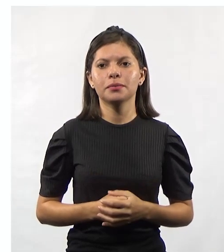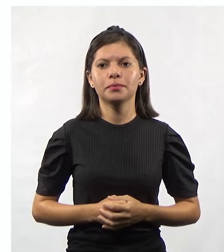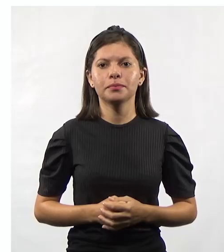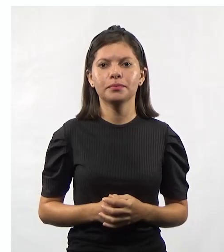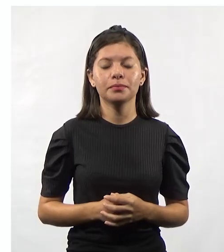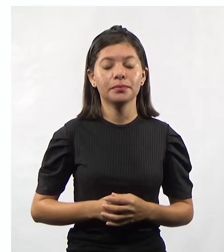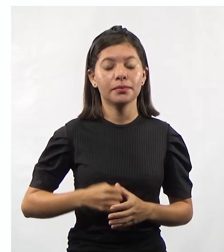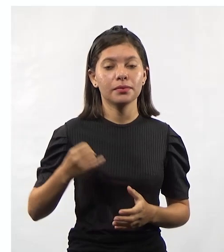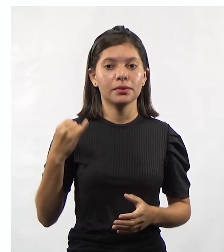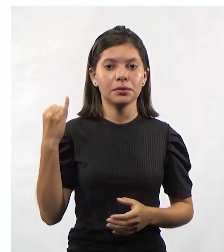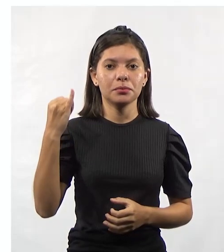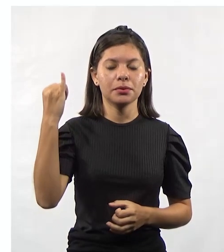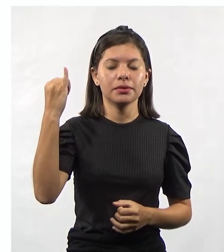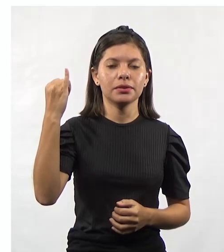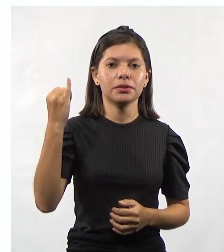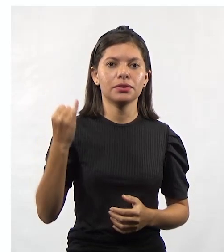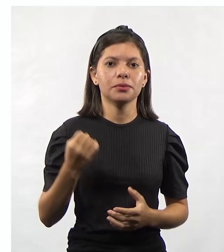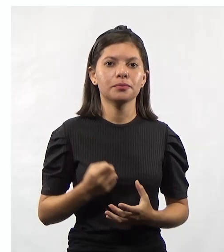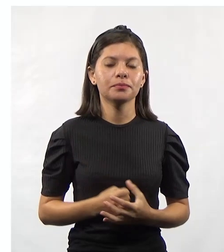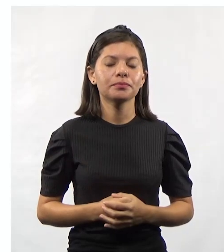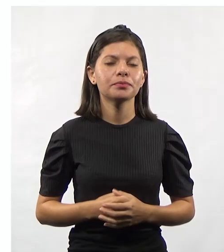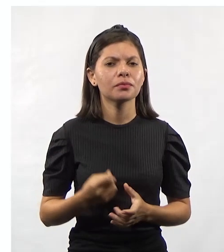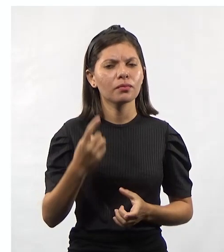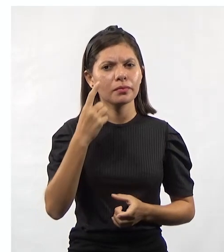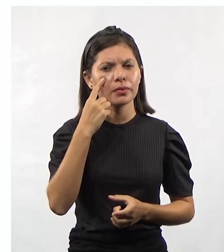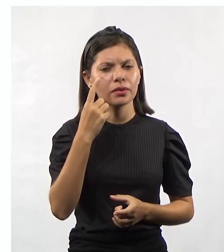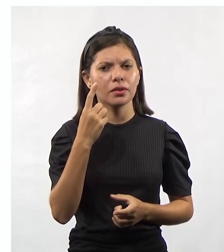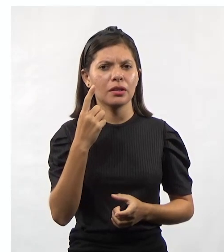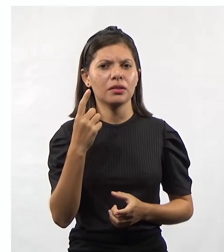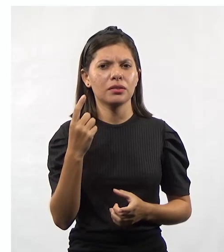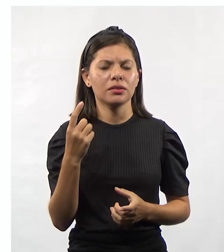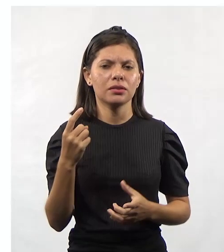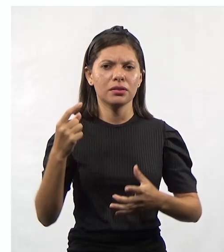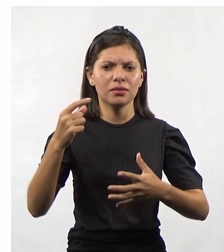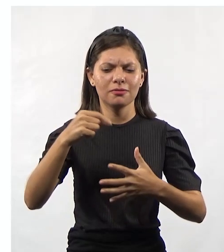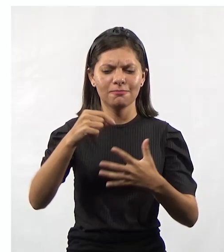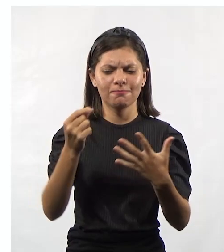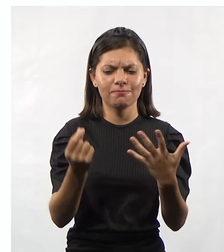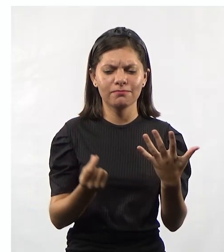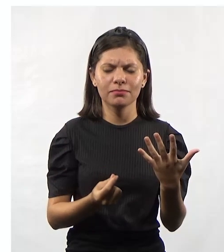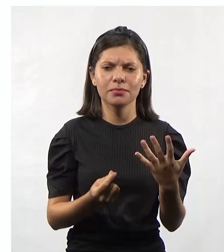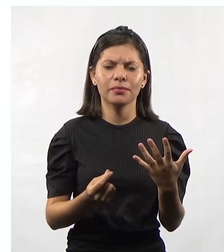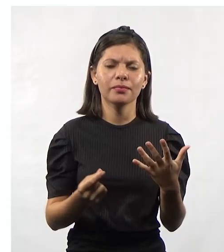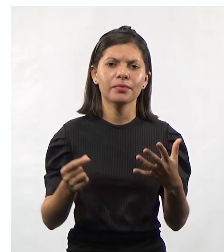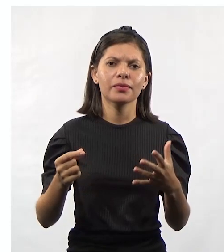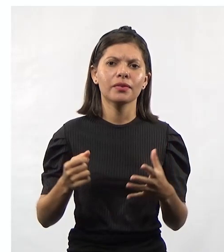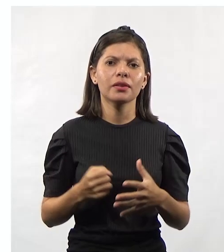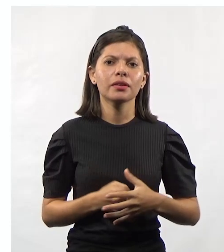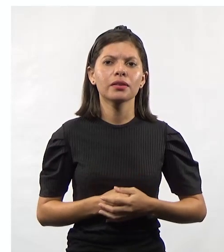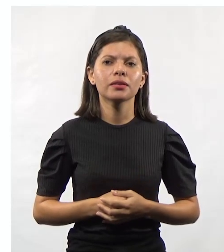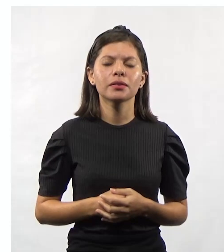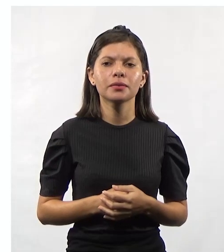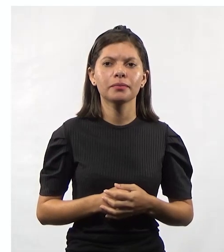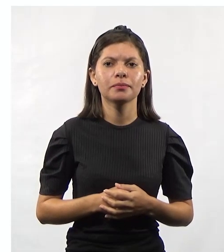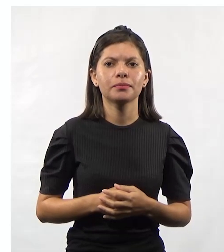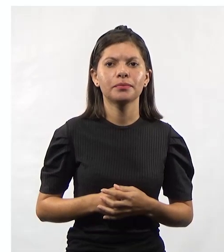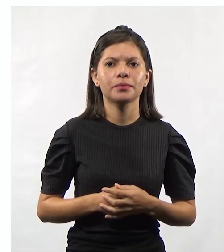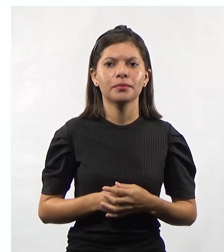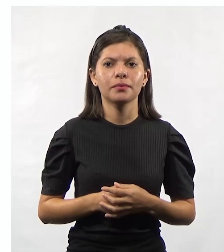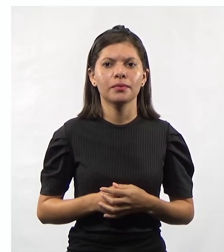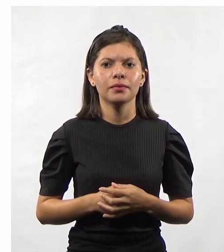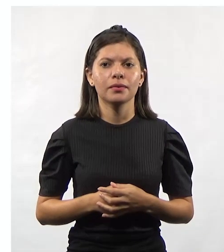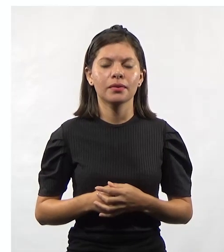de si, ela é muito importante. Vocês vejam que aqui tem muitos aspectos que precisam ser considerados,